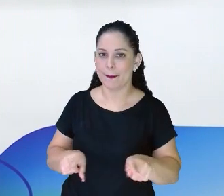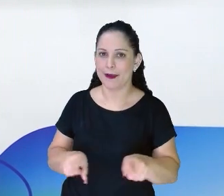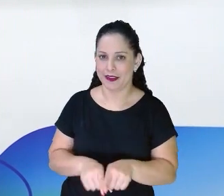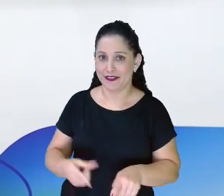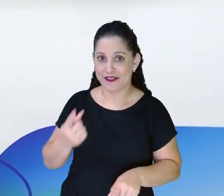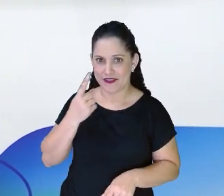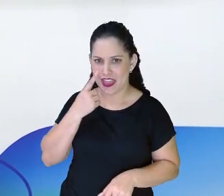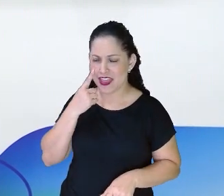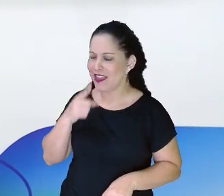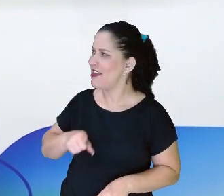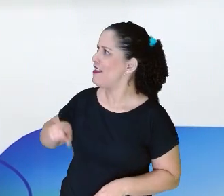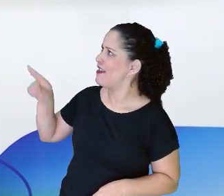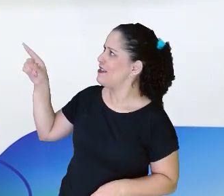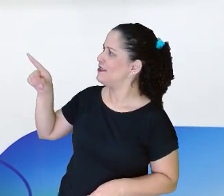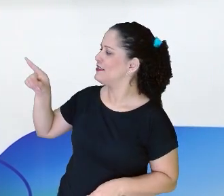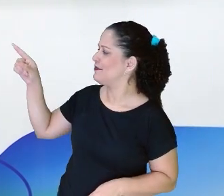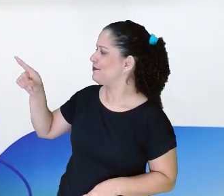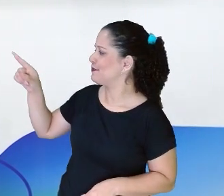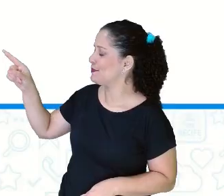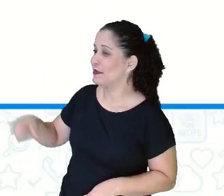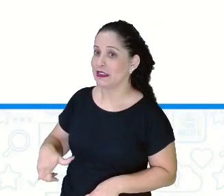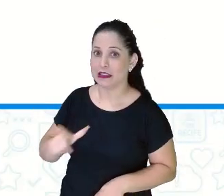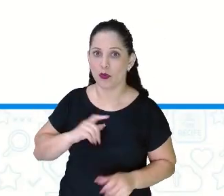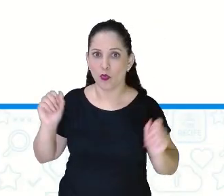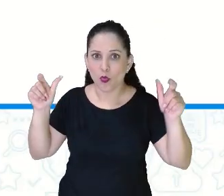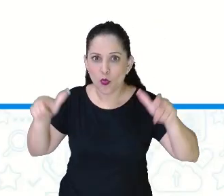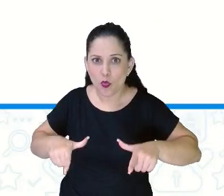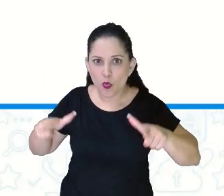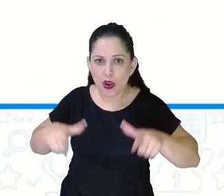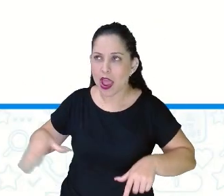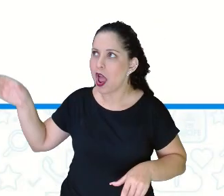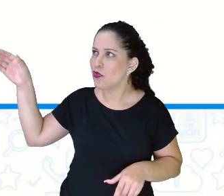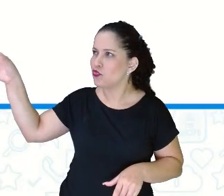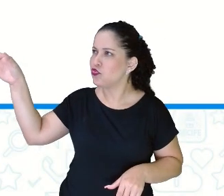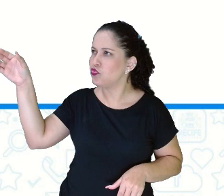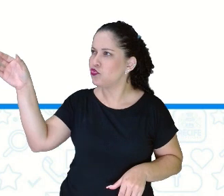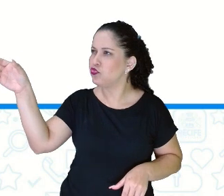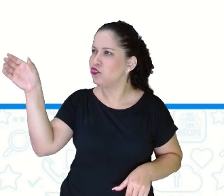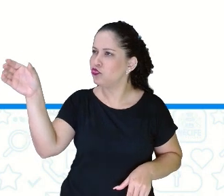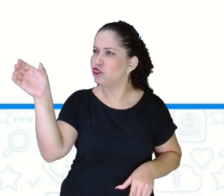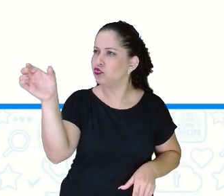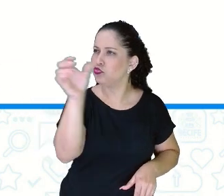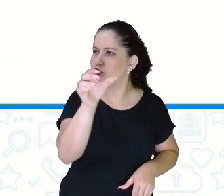algarismos. Olha esse. Uma livraria recebeu uma encomenda de